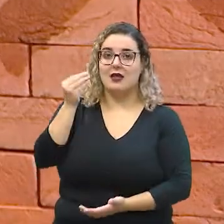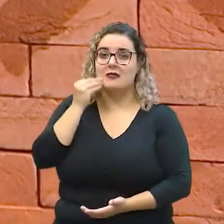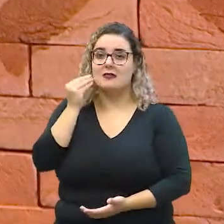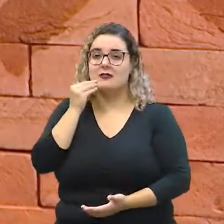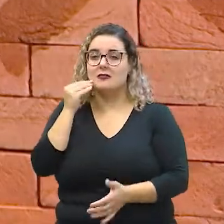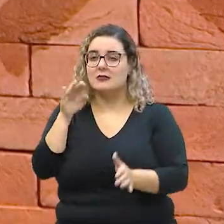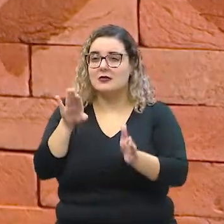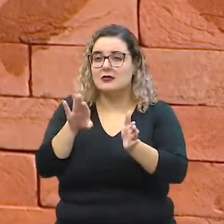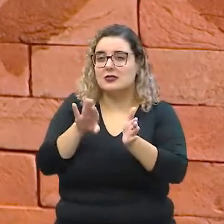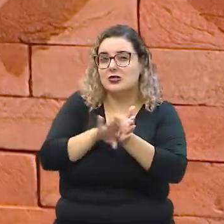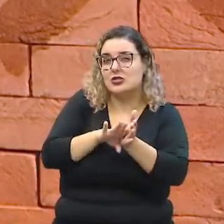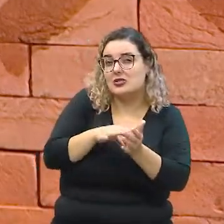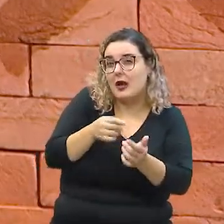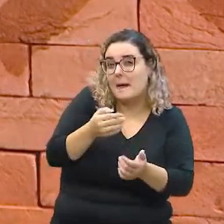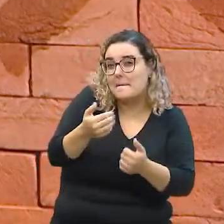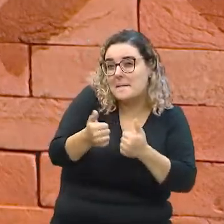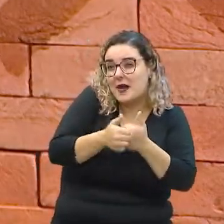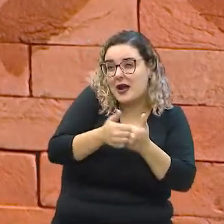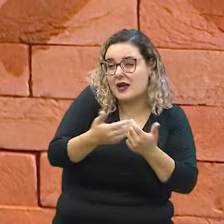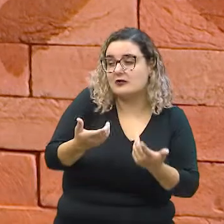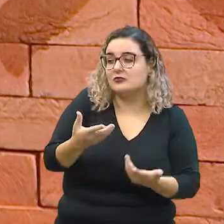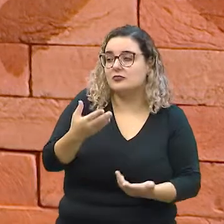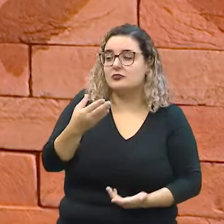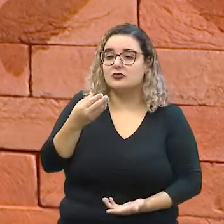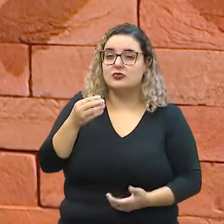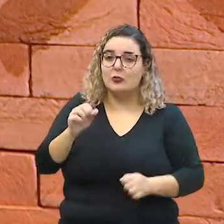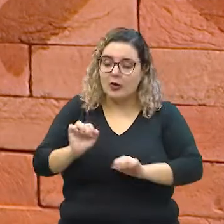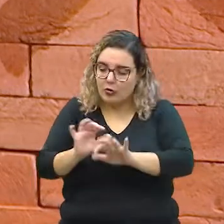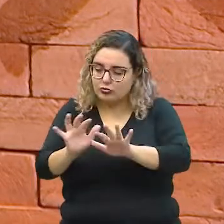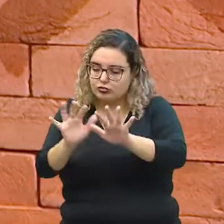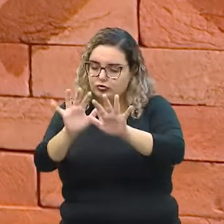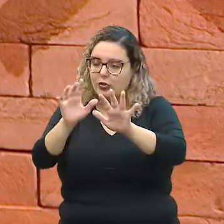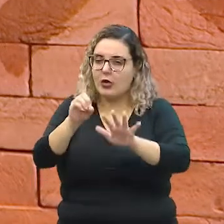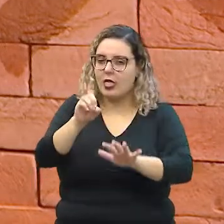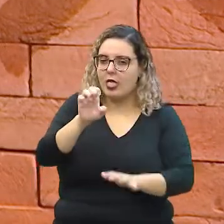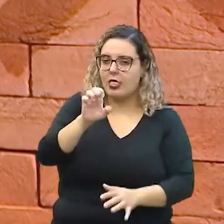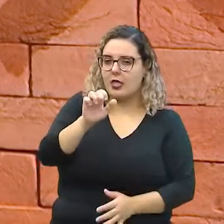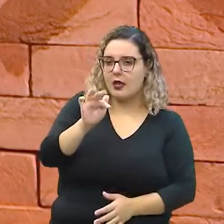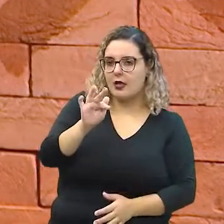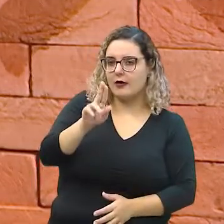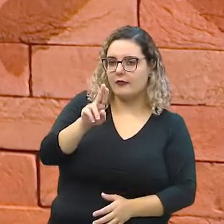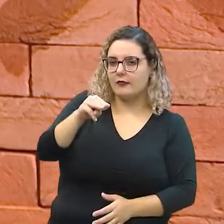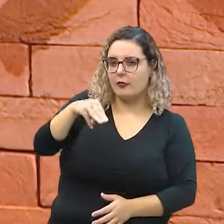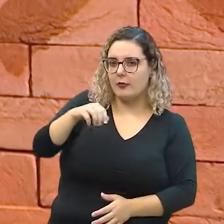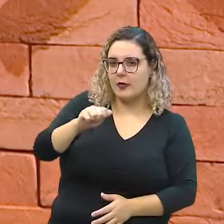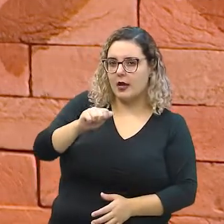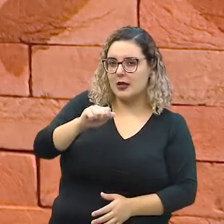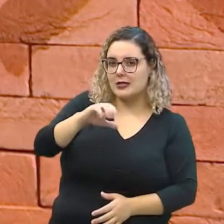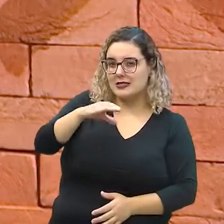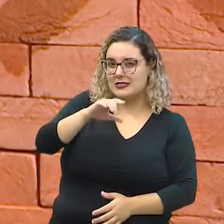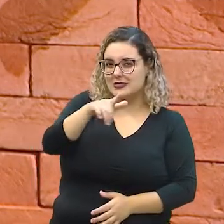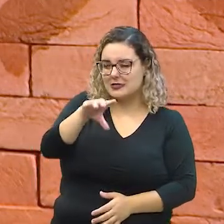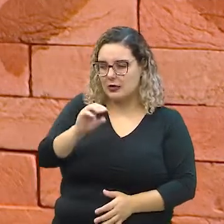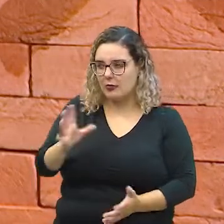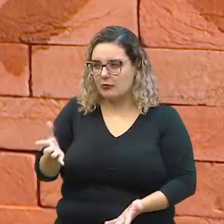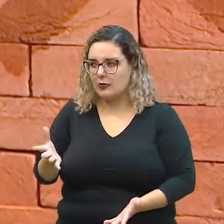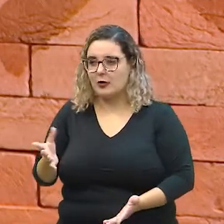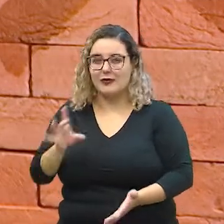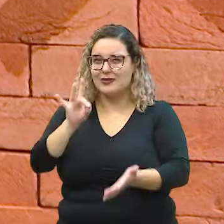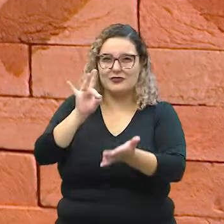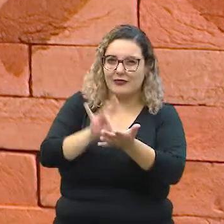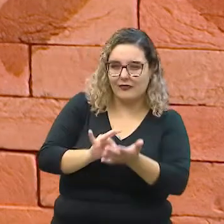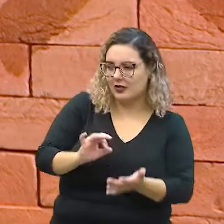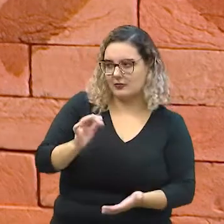num sabor de defumação, mas que é só um sabor artificial, não vai ser de fato uma defumação,